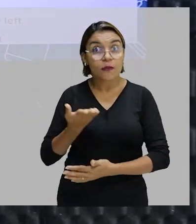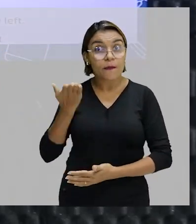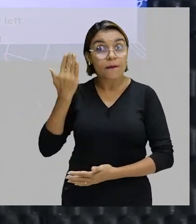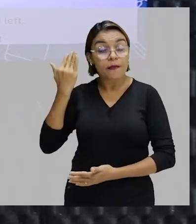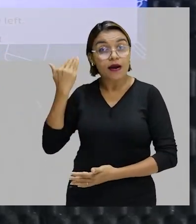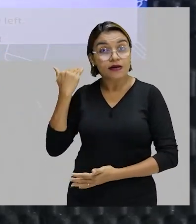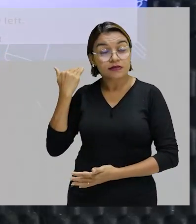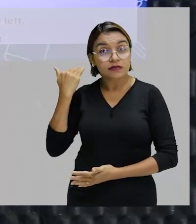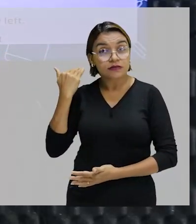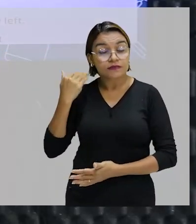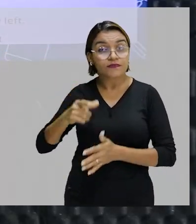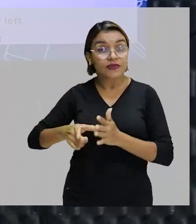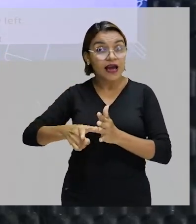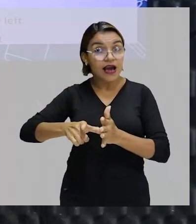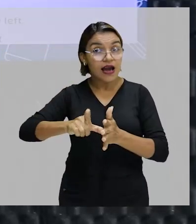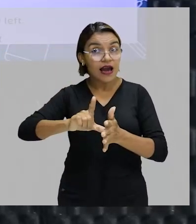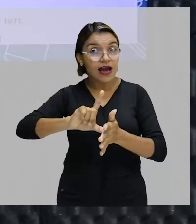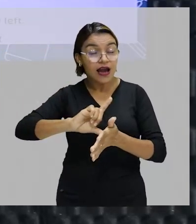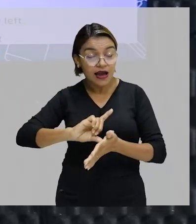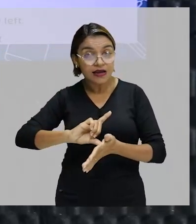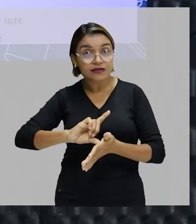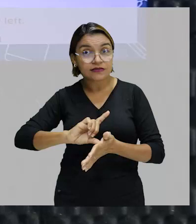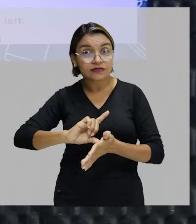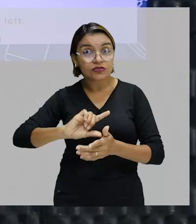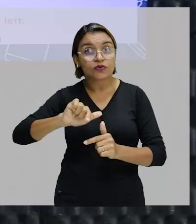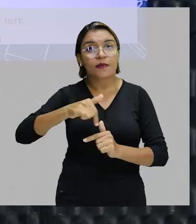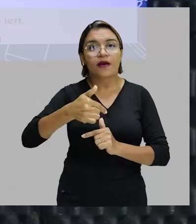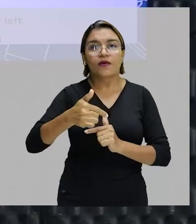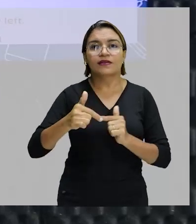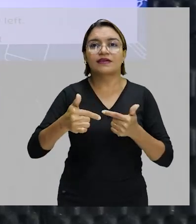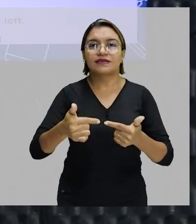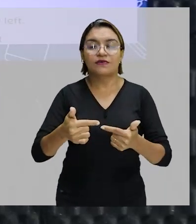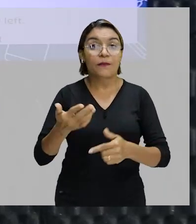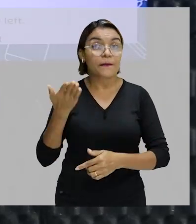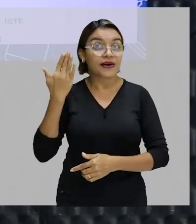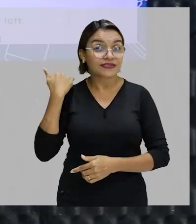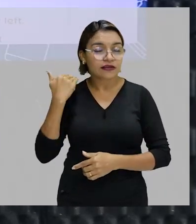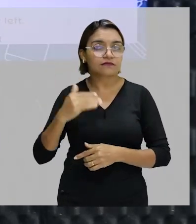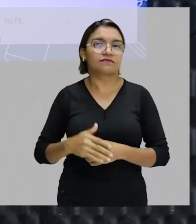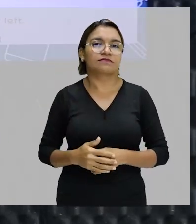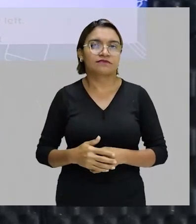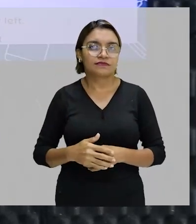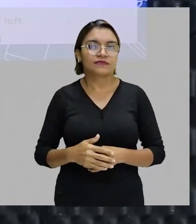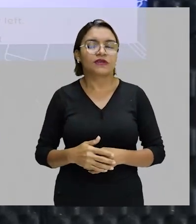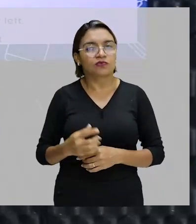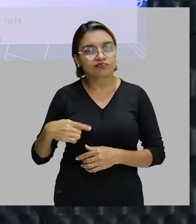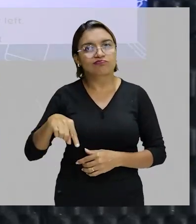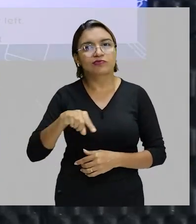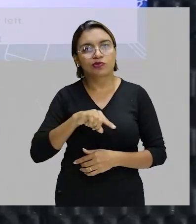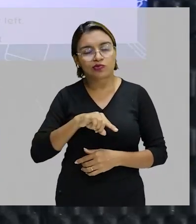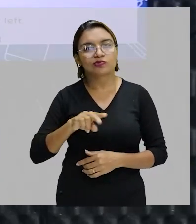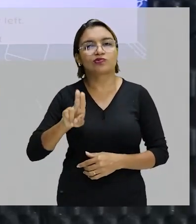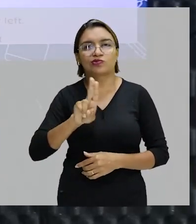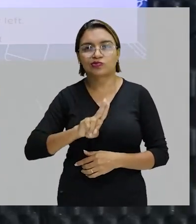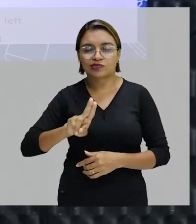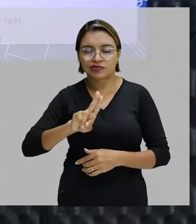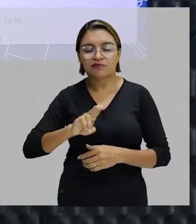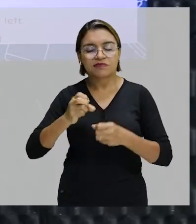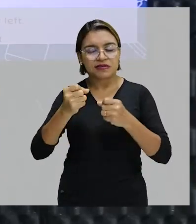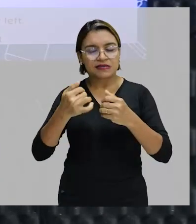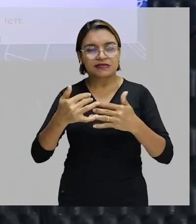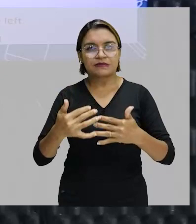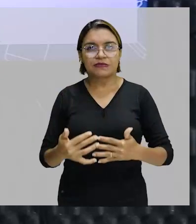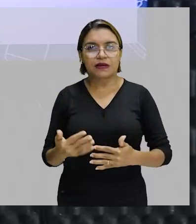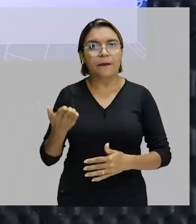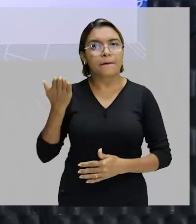ela ocorreu antes de uma outra ação também no passado. Então, é isso que nós temos, que nós usamos para expressar